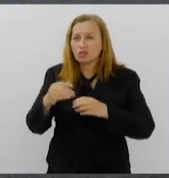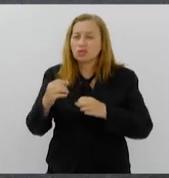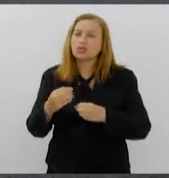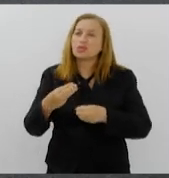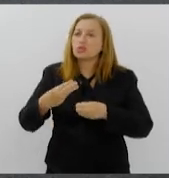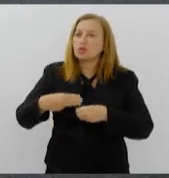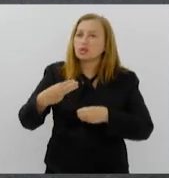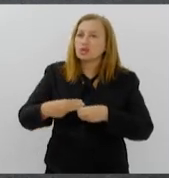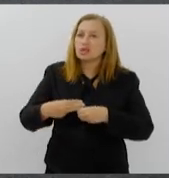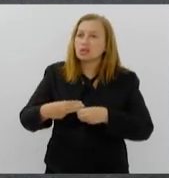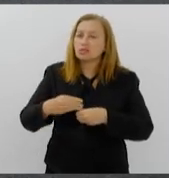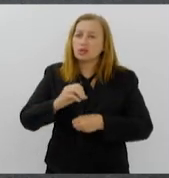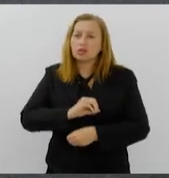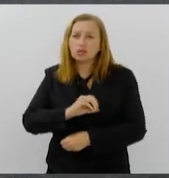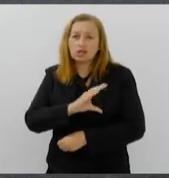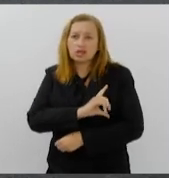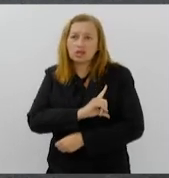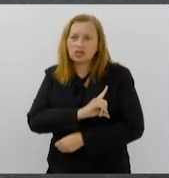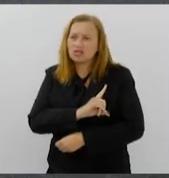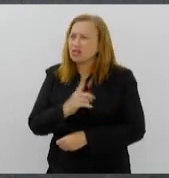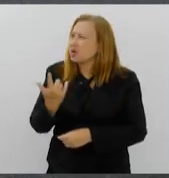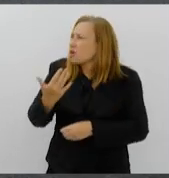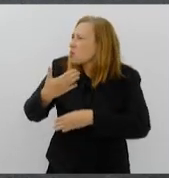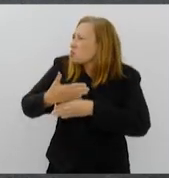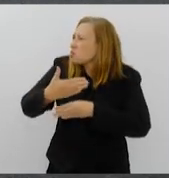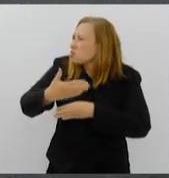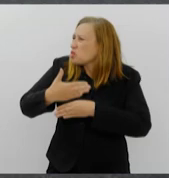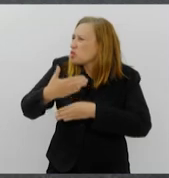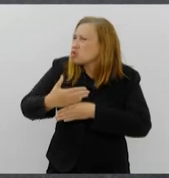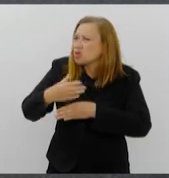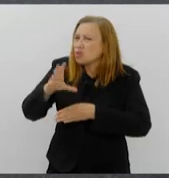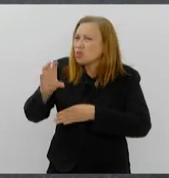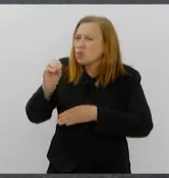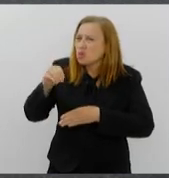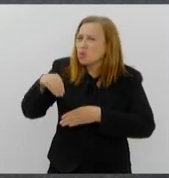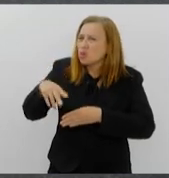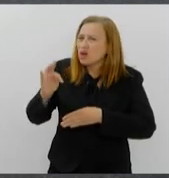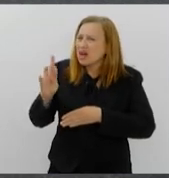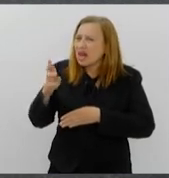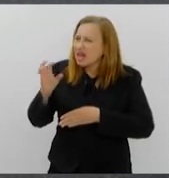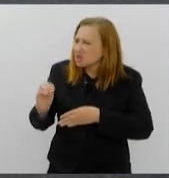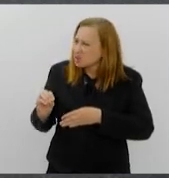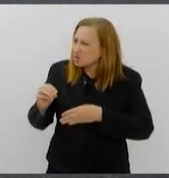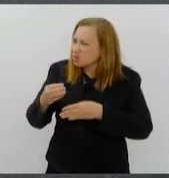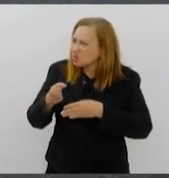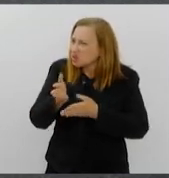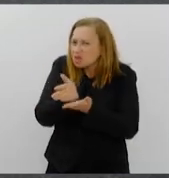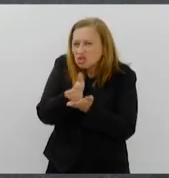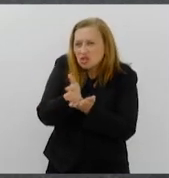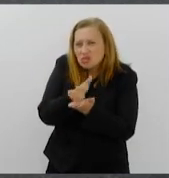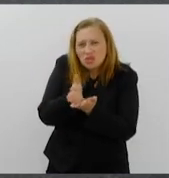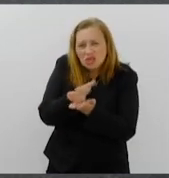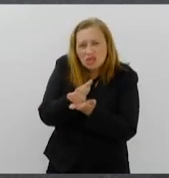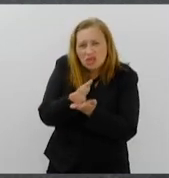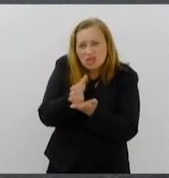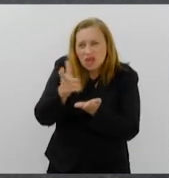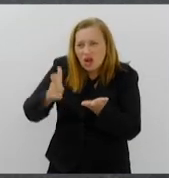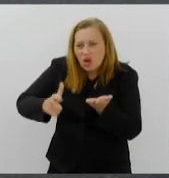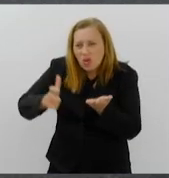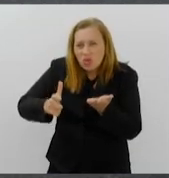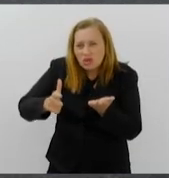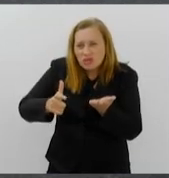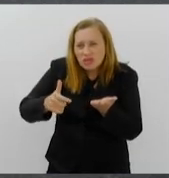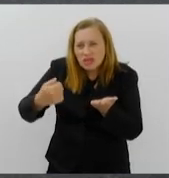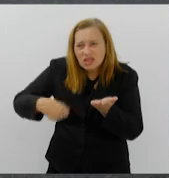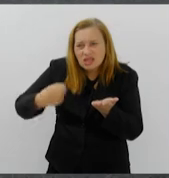de Caxias. Vai botar um muro de concreto nas divisas de Caxias, onde houver necessidade. Muro de